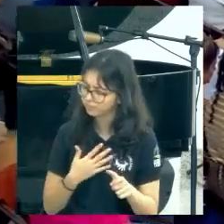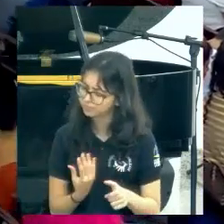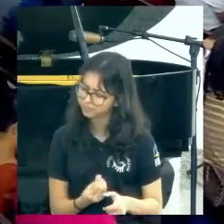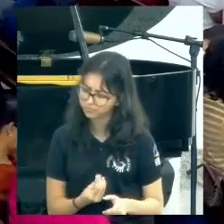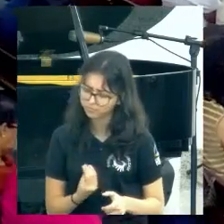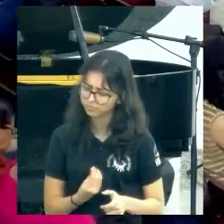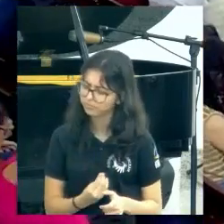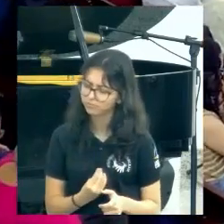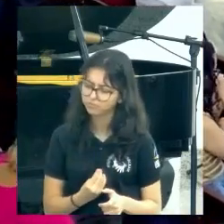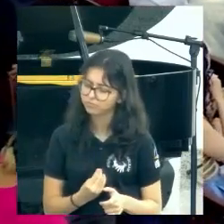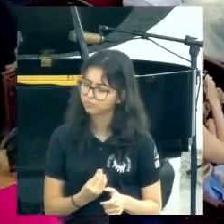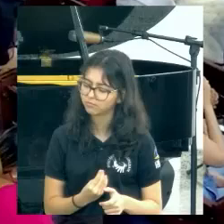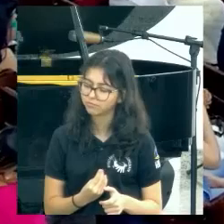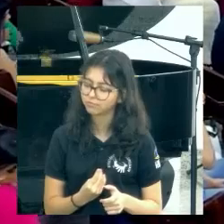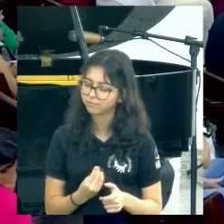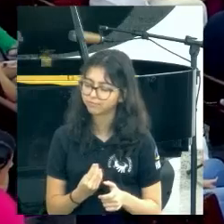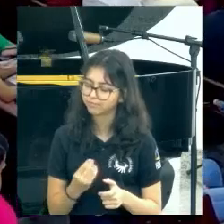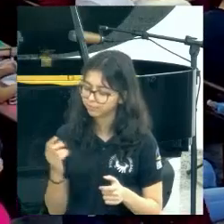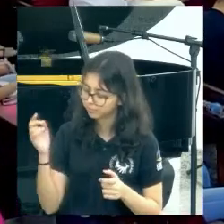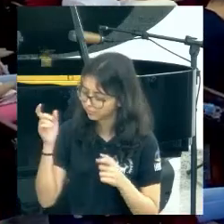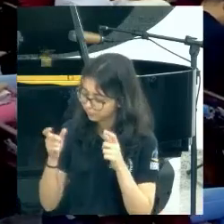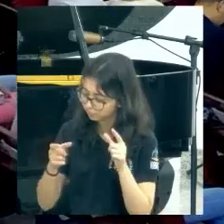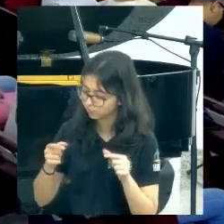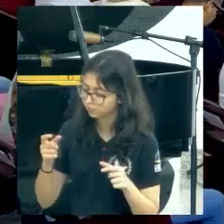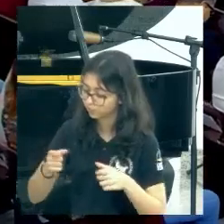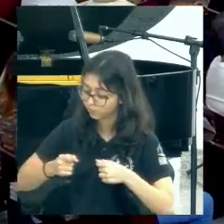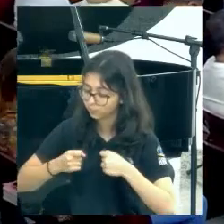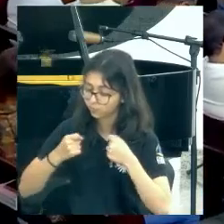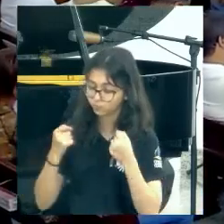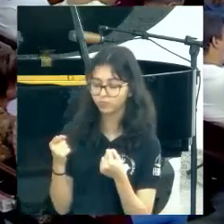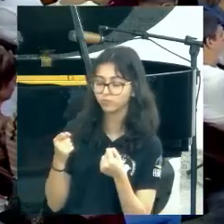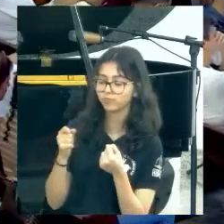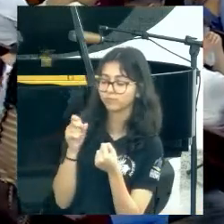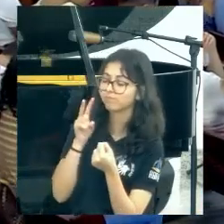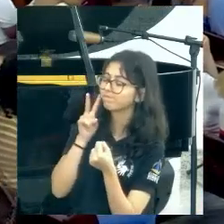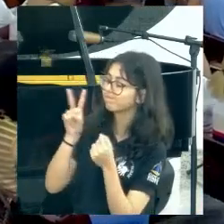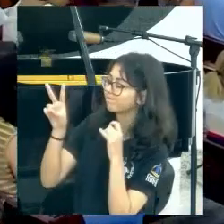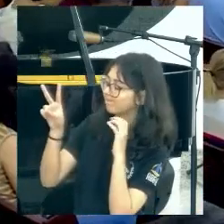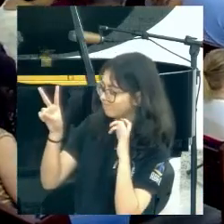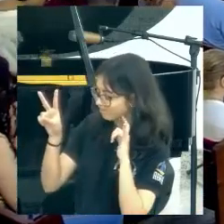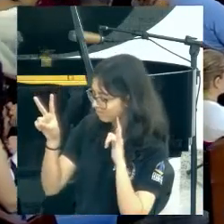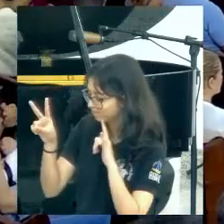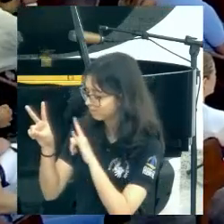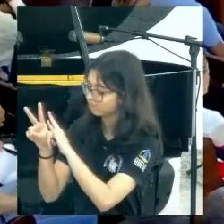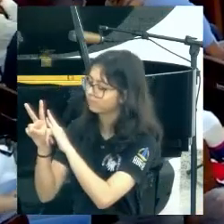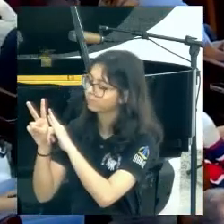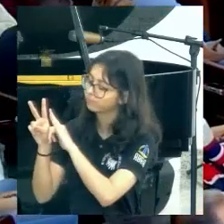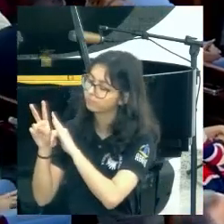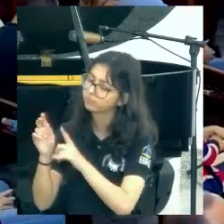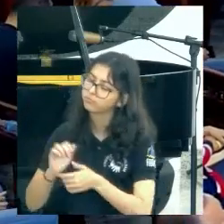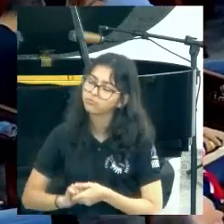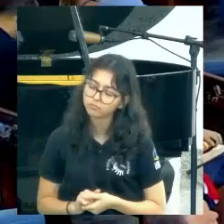escutem as minhas palavras, elas possam, como diz a canção, se apaixonar por ti.